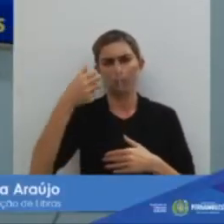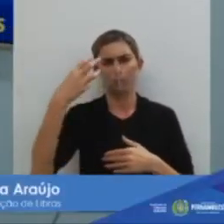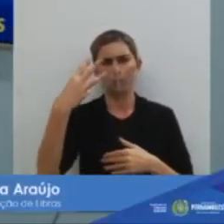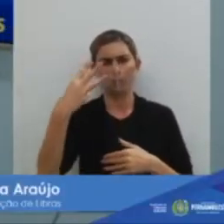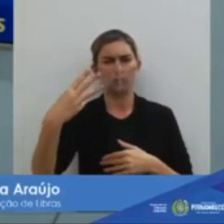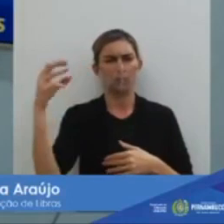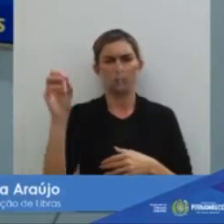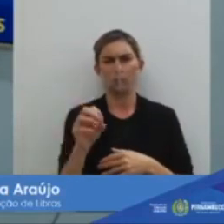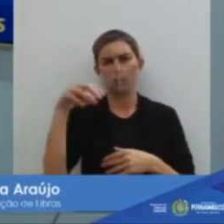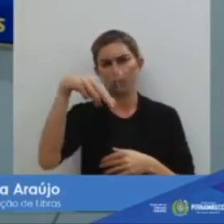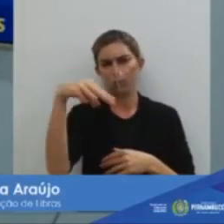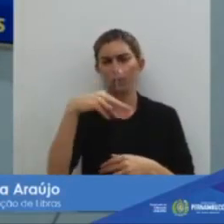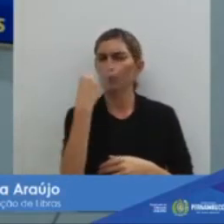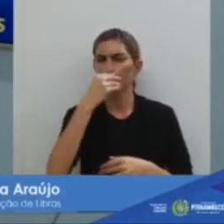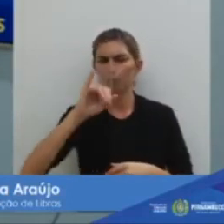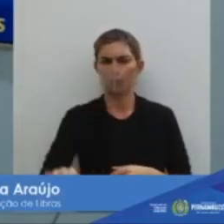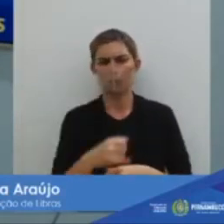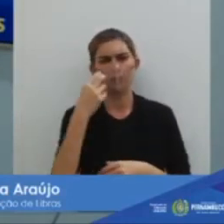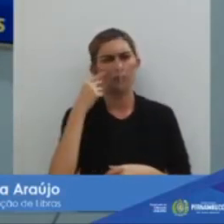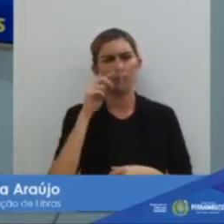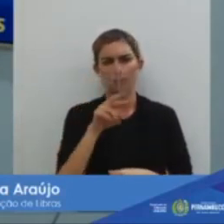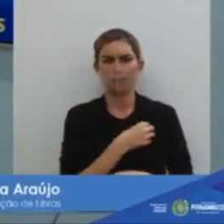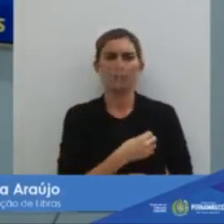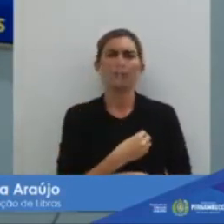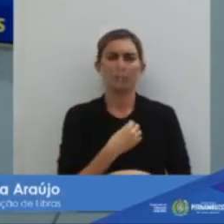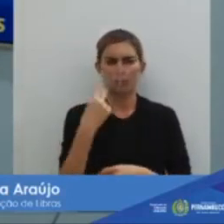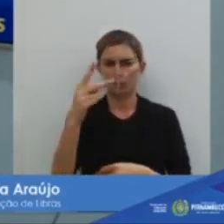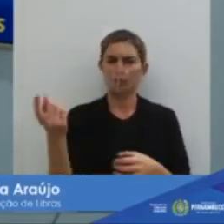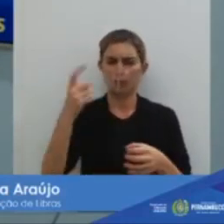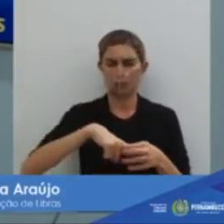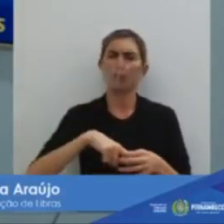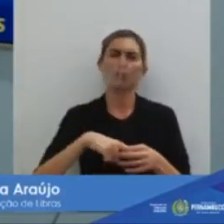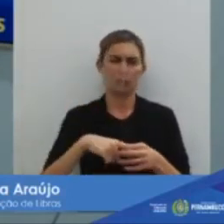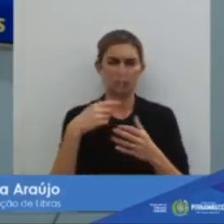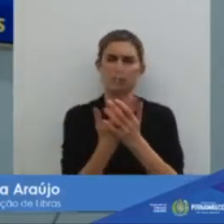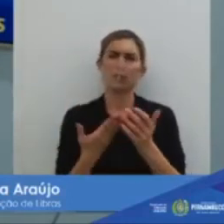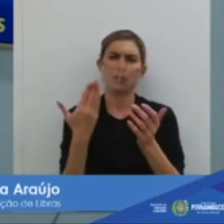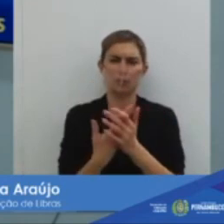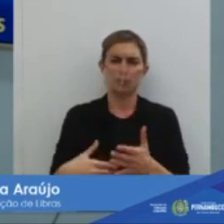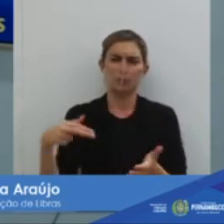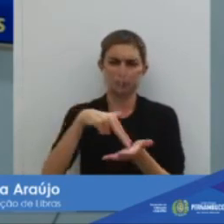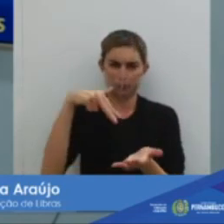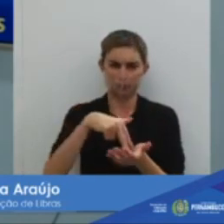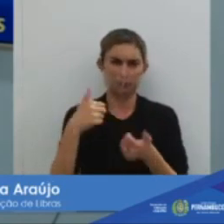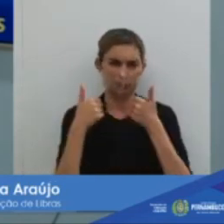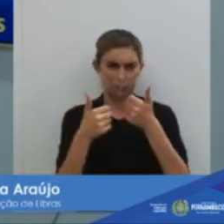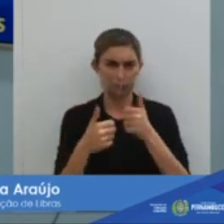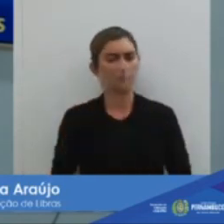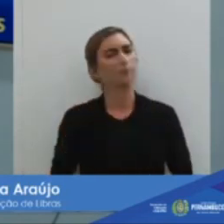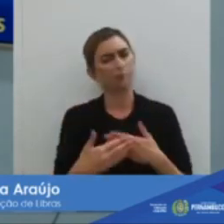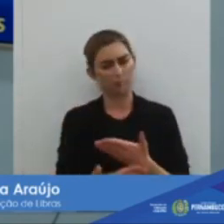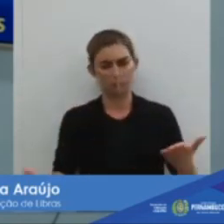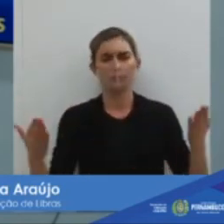vai ter a oportunidade de vivenciar aí tua volta, teu retorno às aulas presenciais, tá certo?